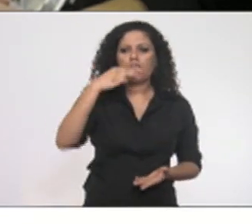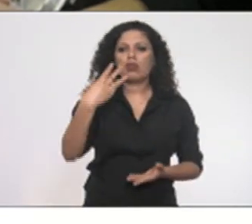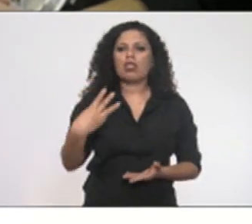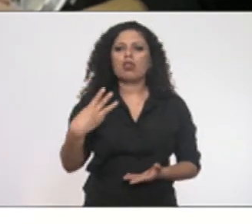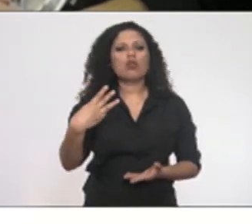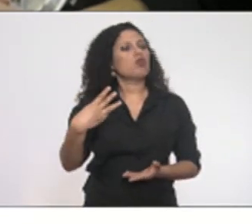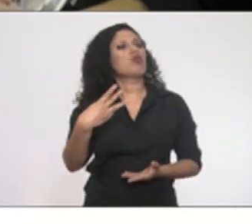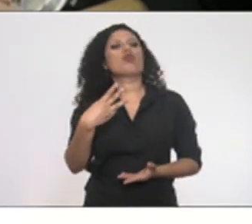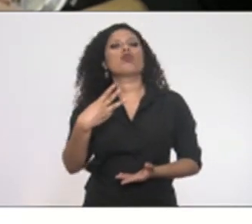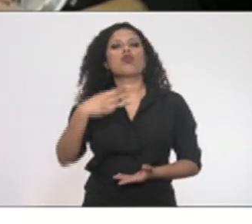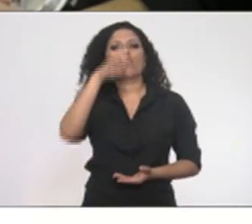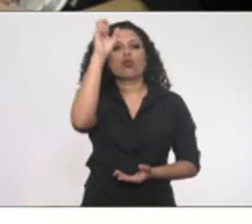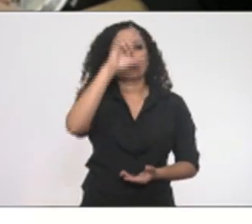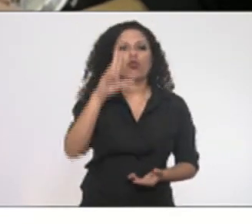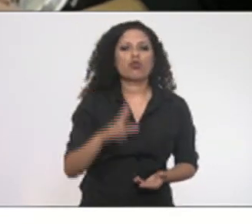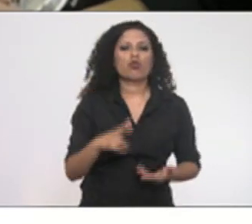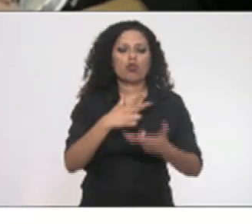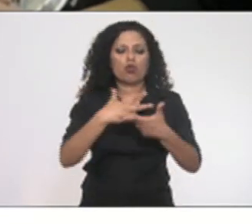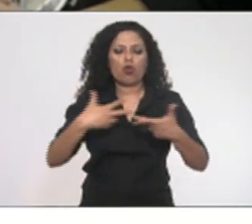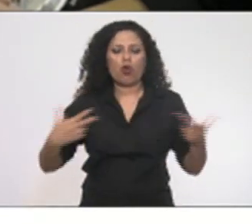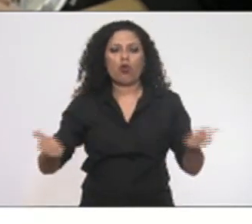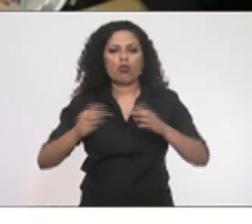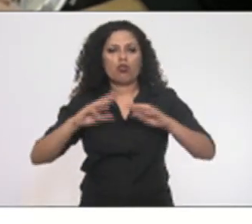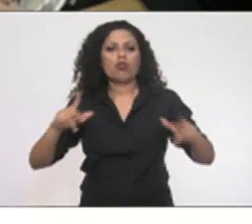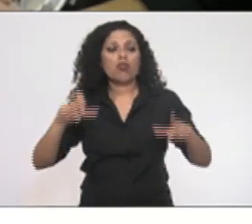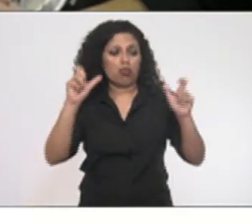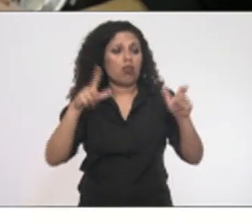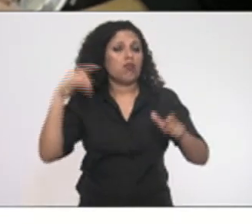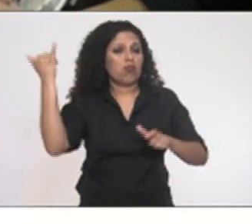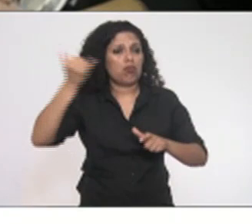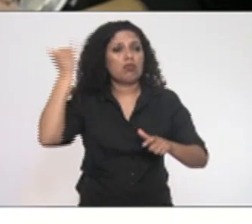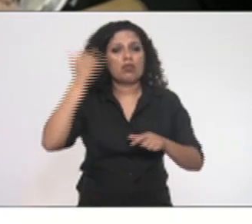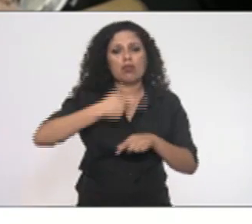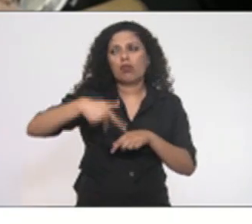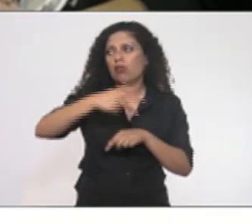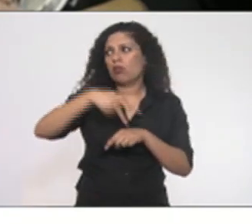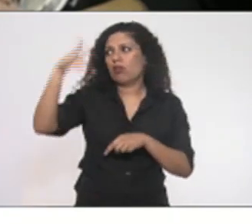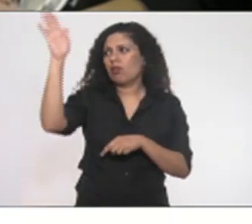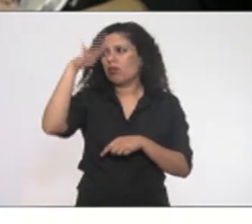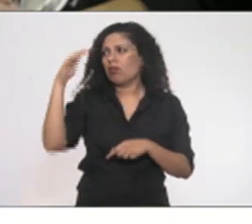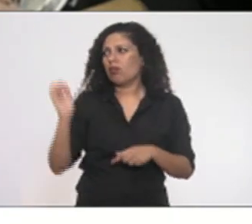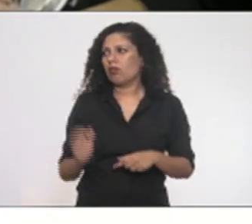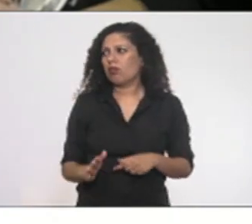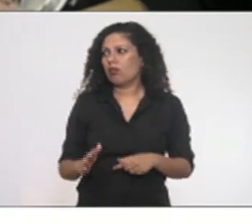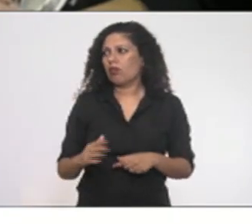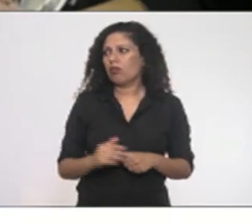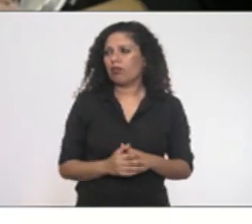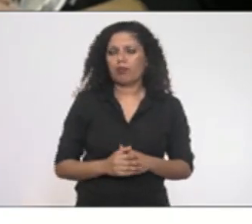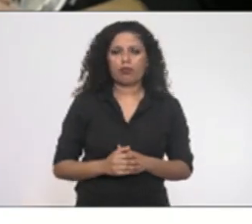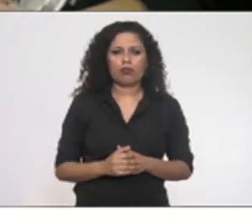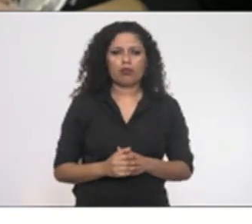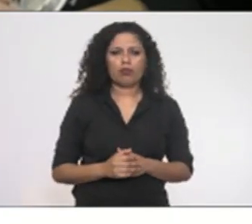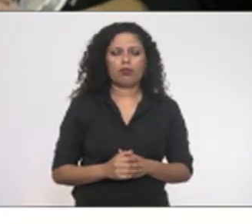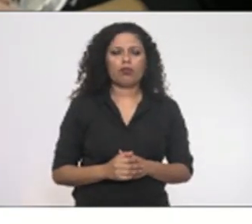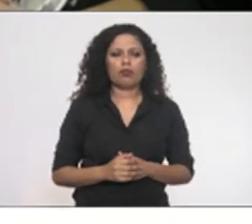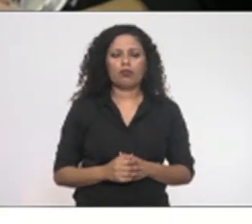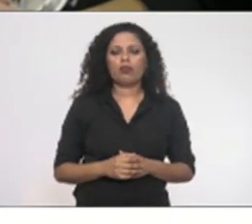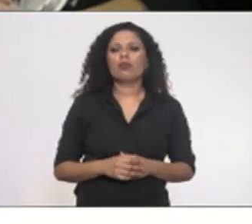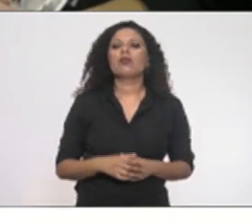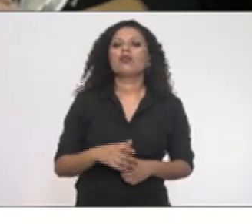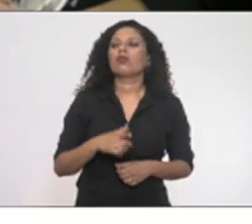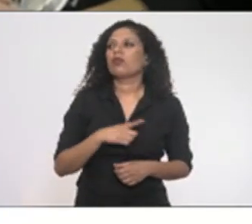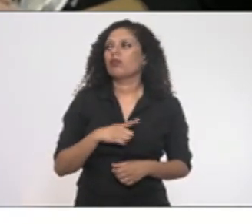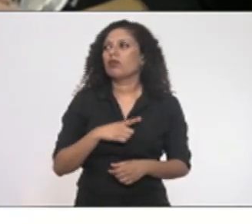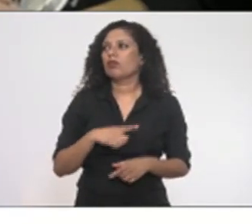petróleo, gás, energia, etc. É um setor muito importante que a gente realmente tem que destravar para que o país possa ter um desenvolvimento